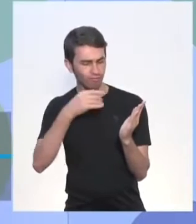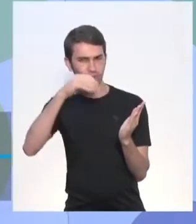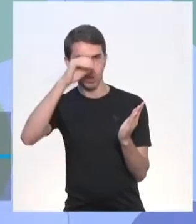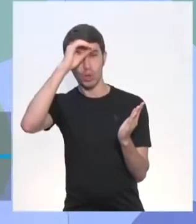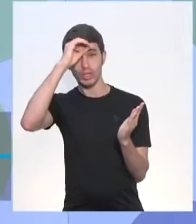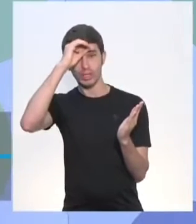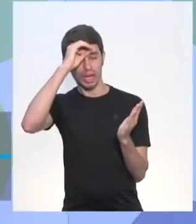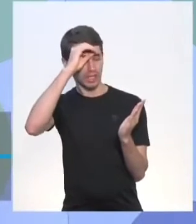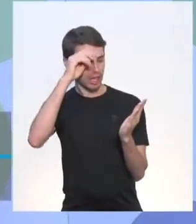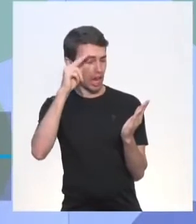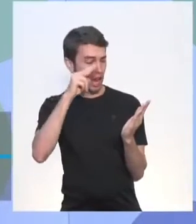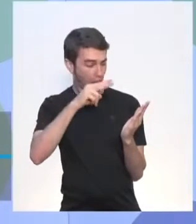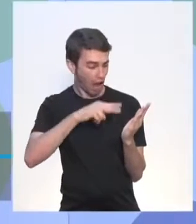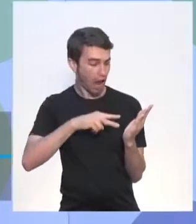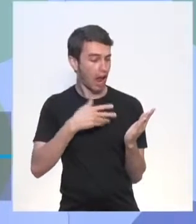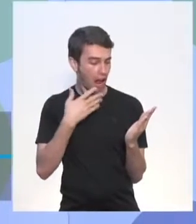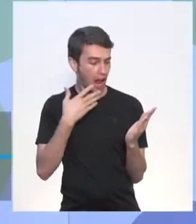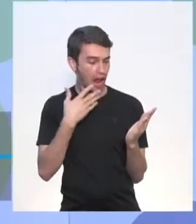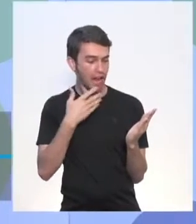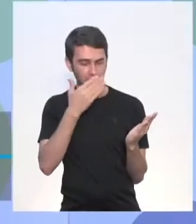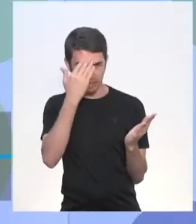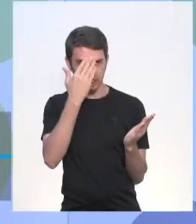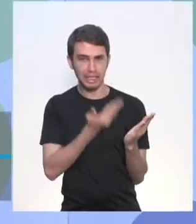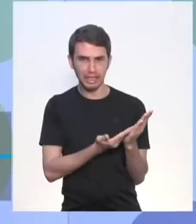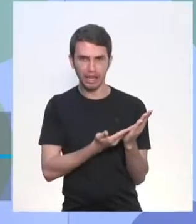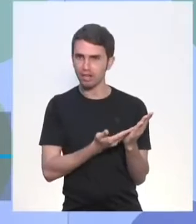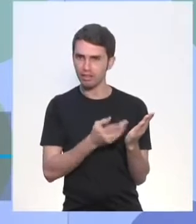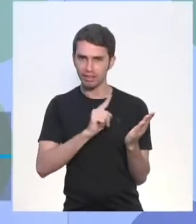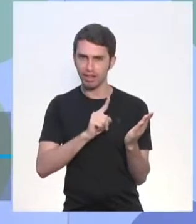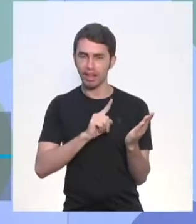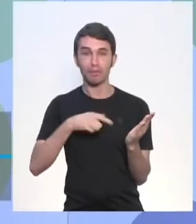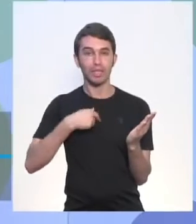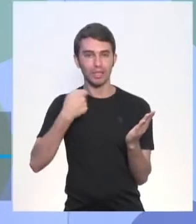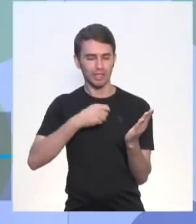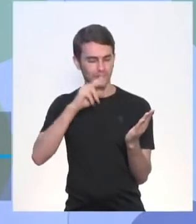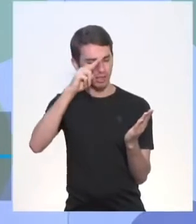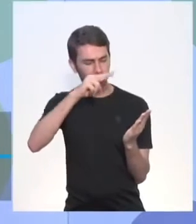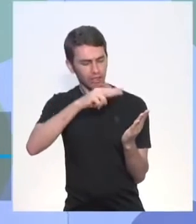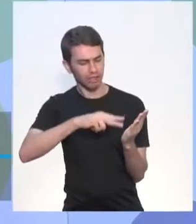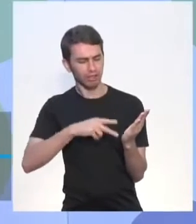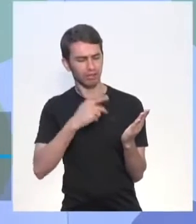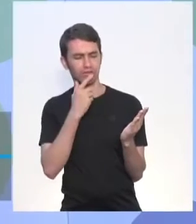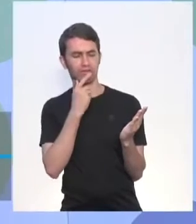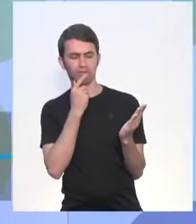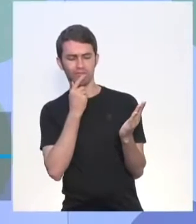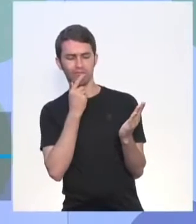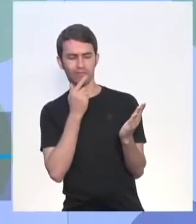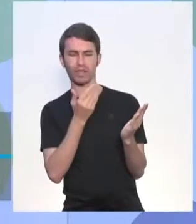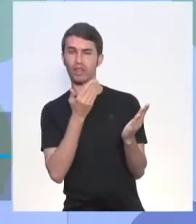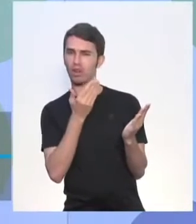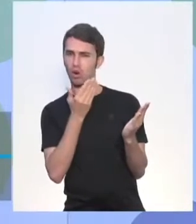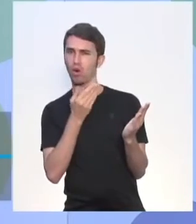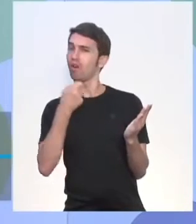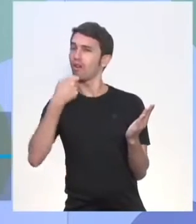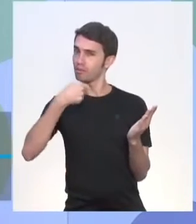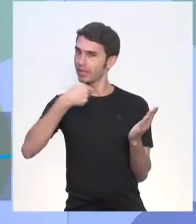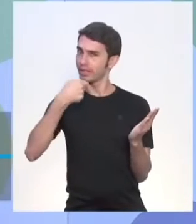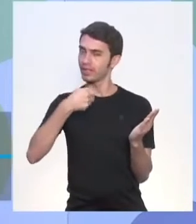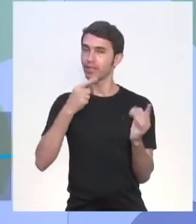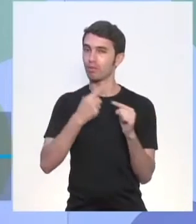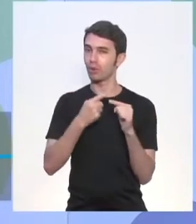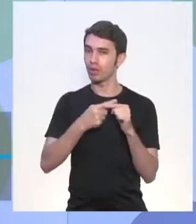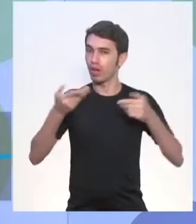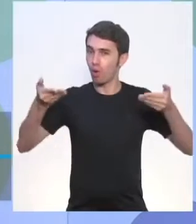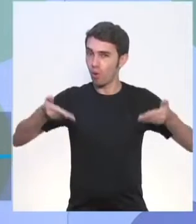inocente, Seja um pouco mais cético, seja um pouco mais crítico, ao ler uma notícia ou uma mensagem, porque nos dias